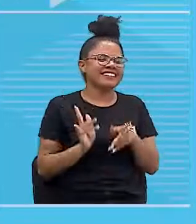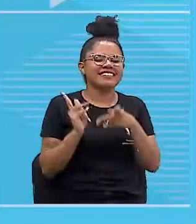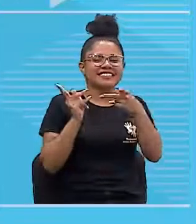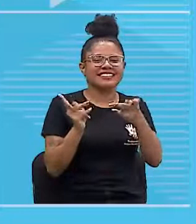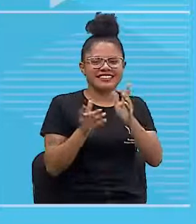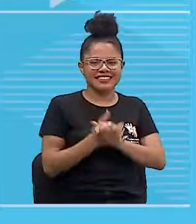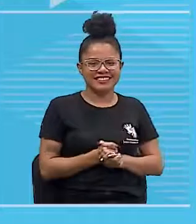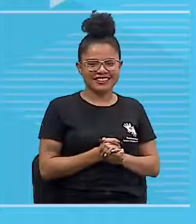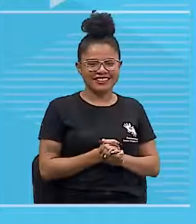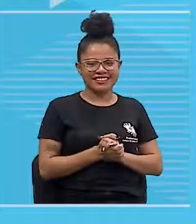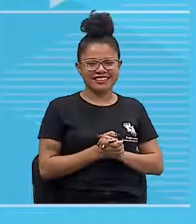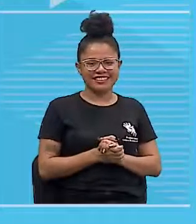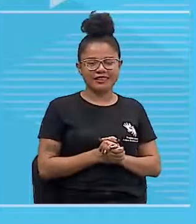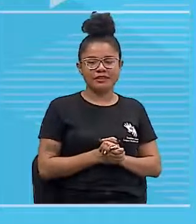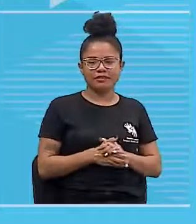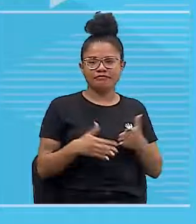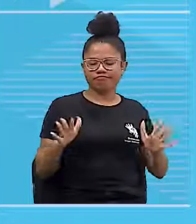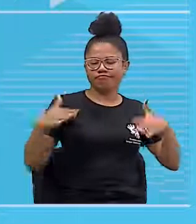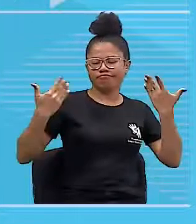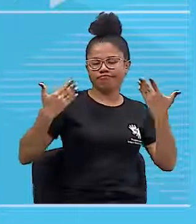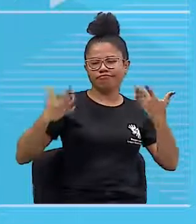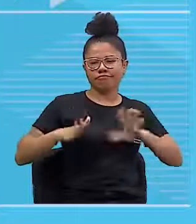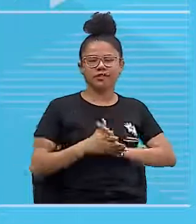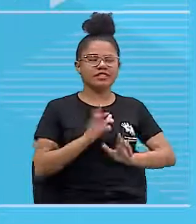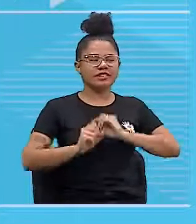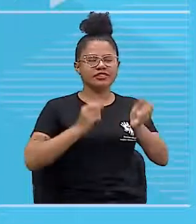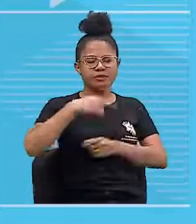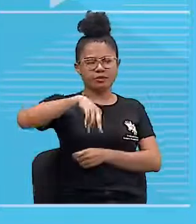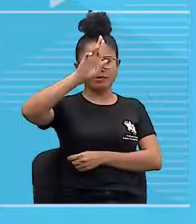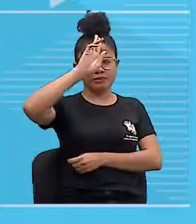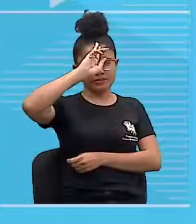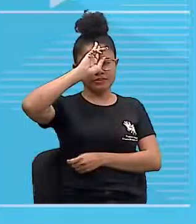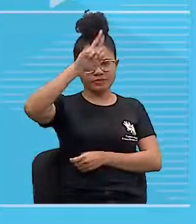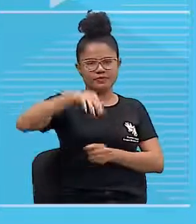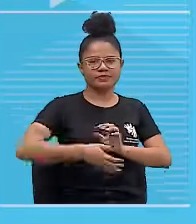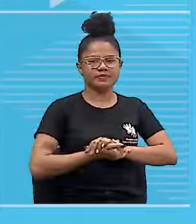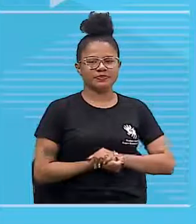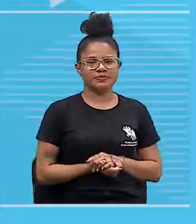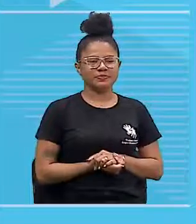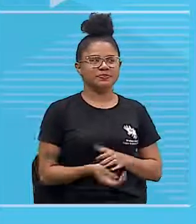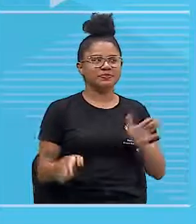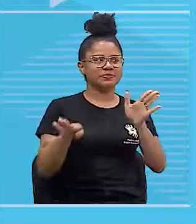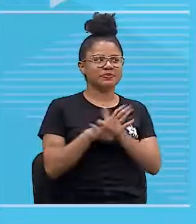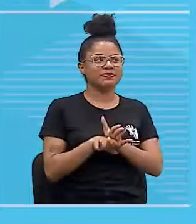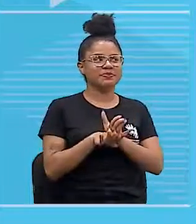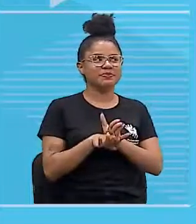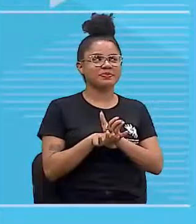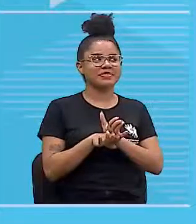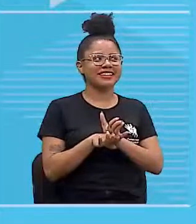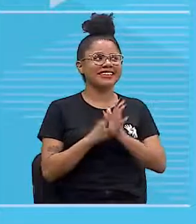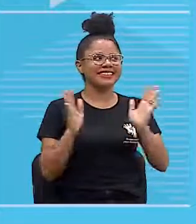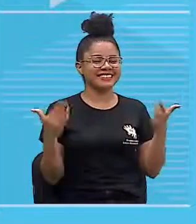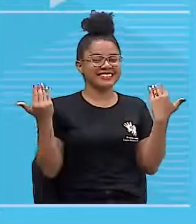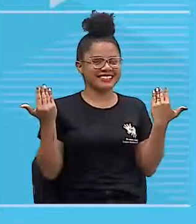se eu souber onde é a sua casa você comemorando com seus Coleguinhas eu chego lá de